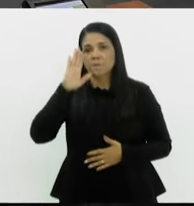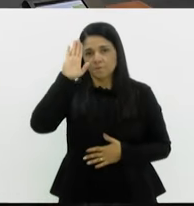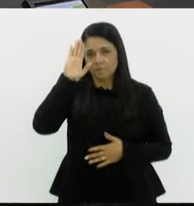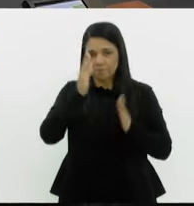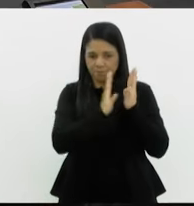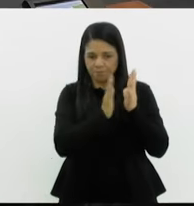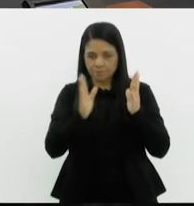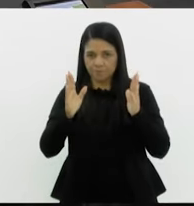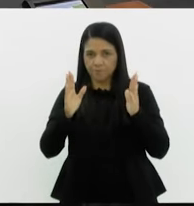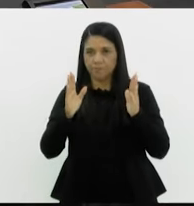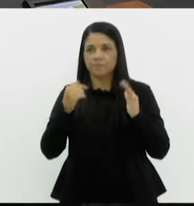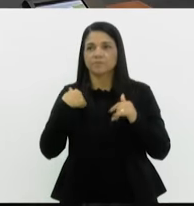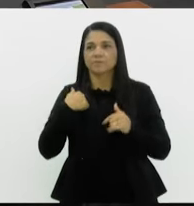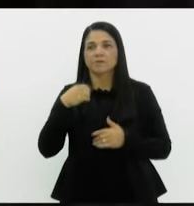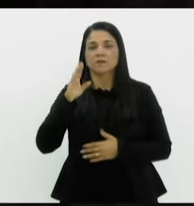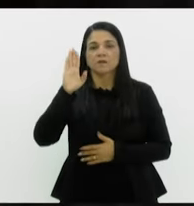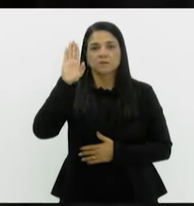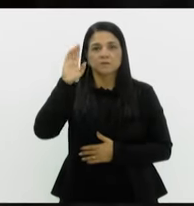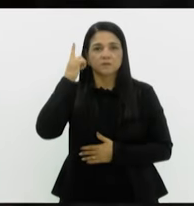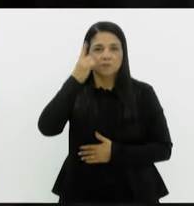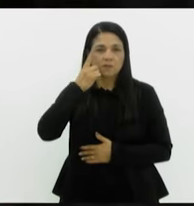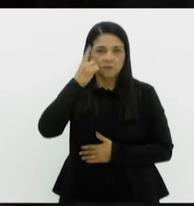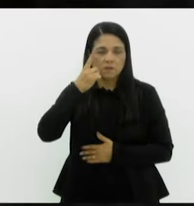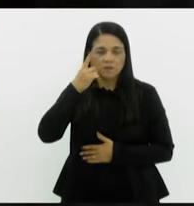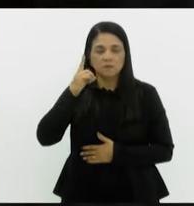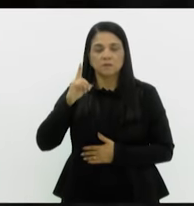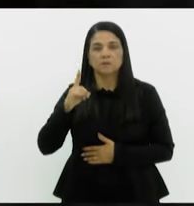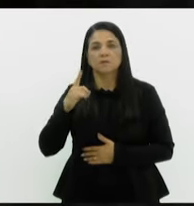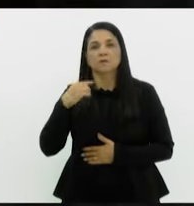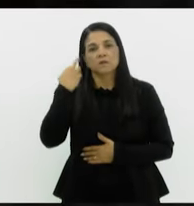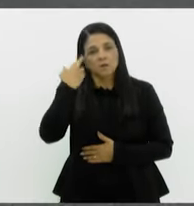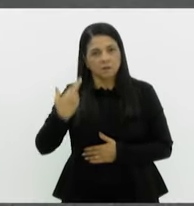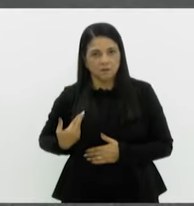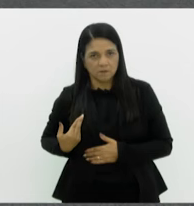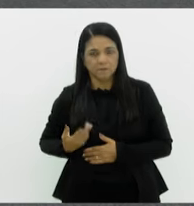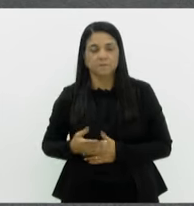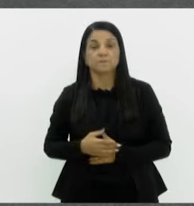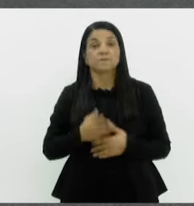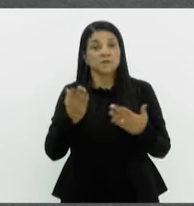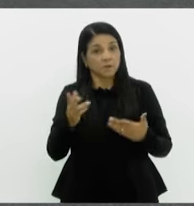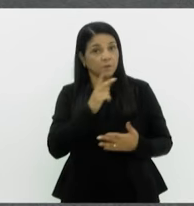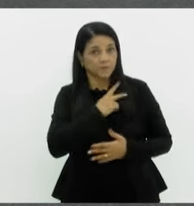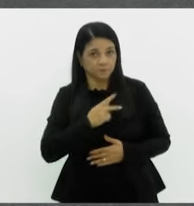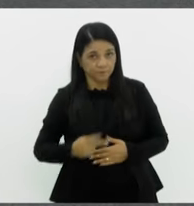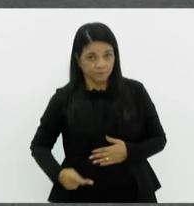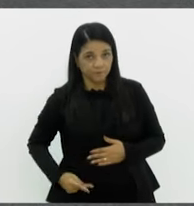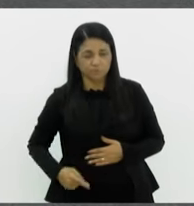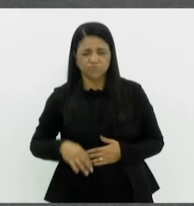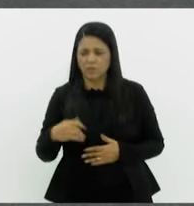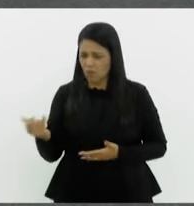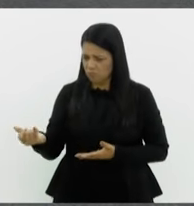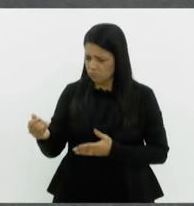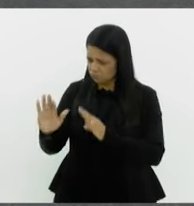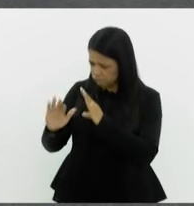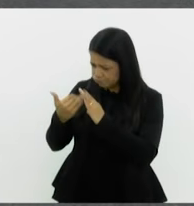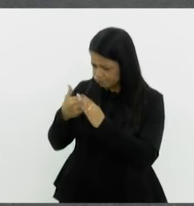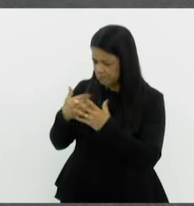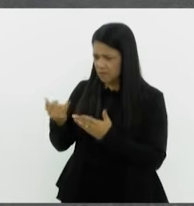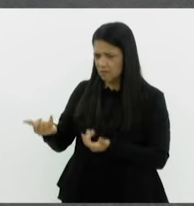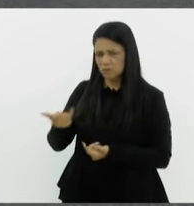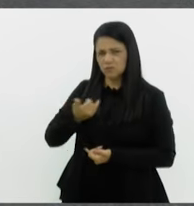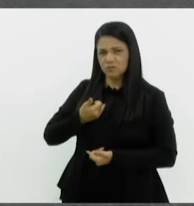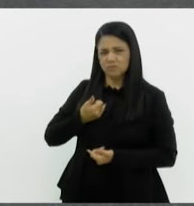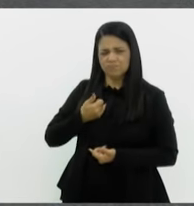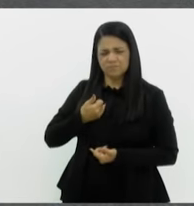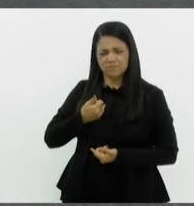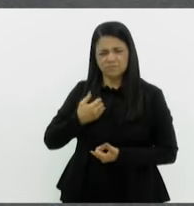Pela ordem, nossa nobre deputada Renata Souza. Senhor presidente, eu recebi uma notícia aqui agora que me deixou